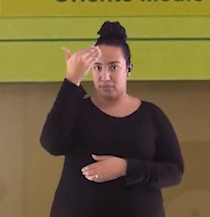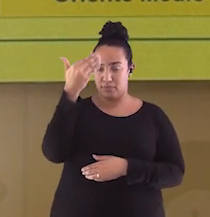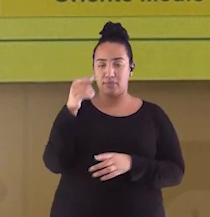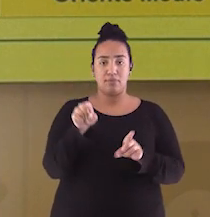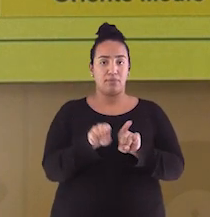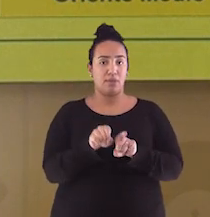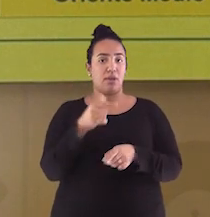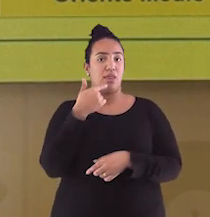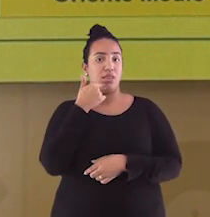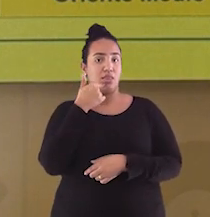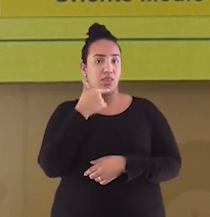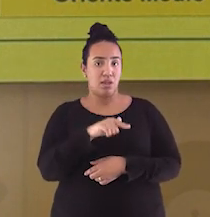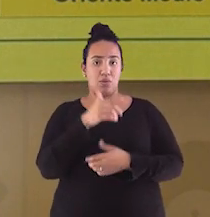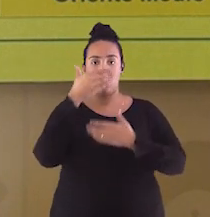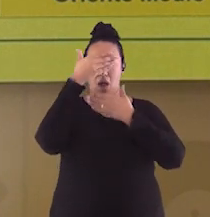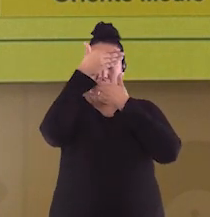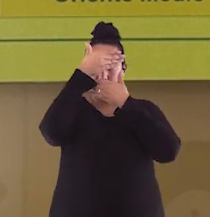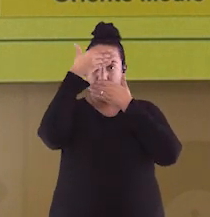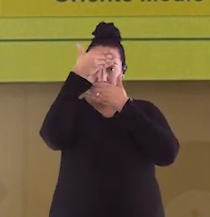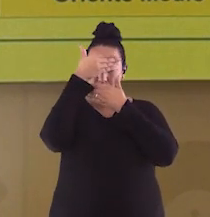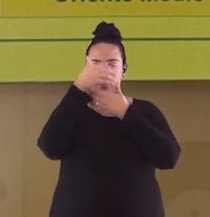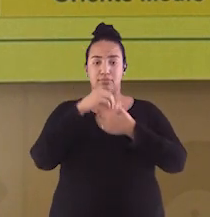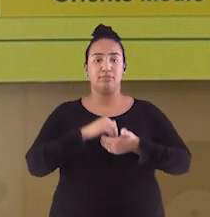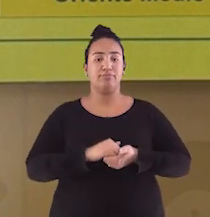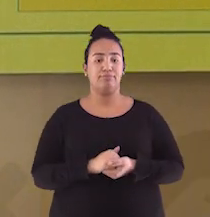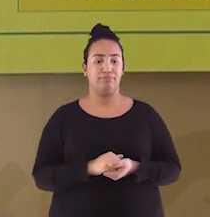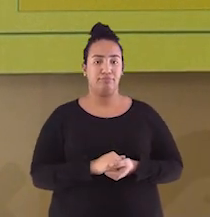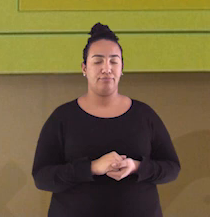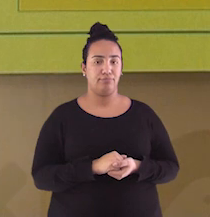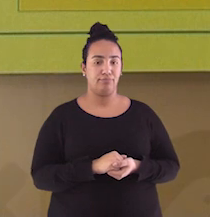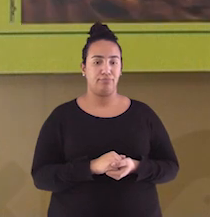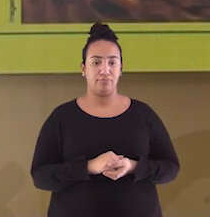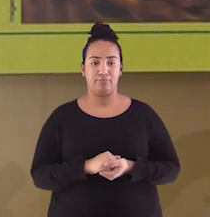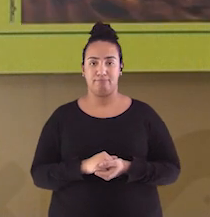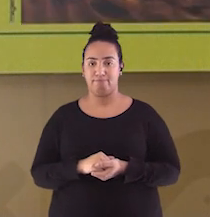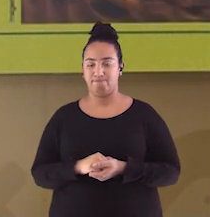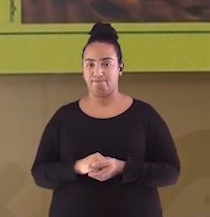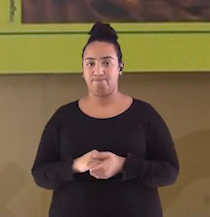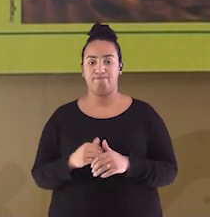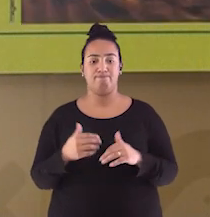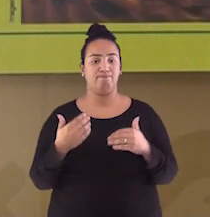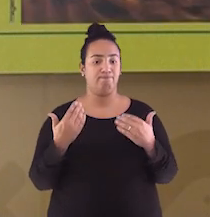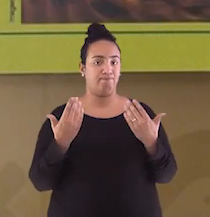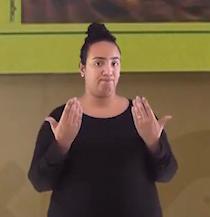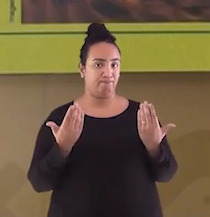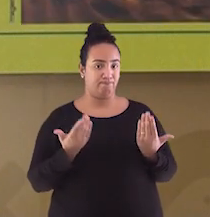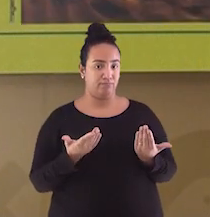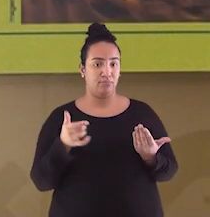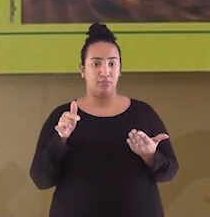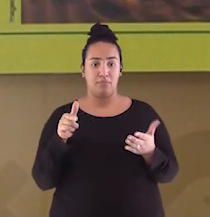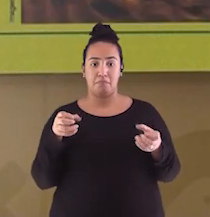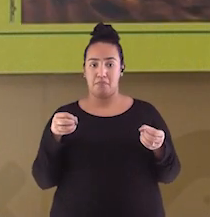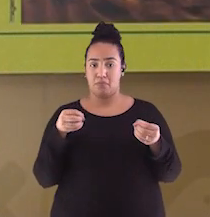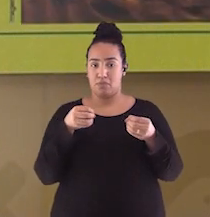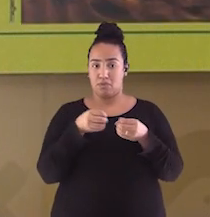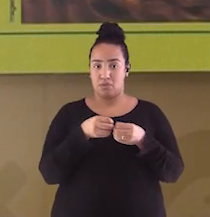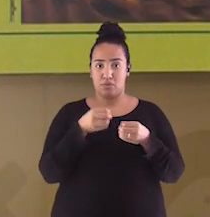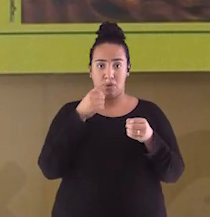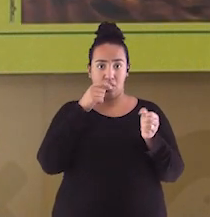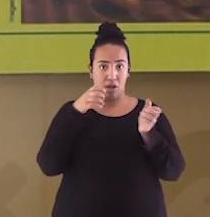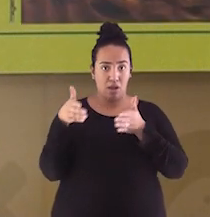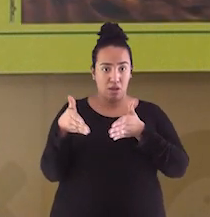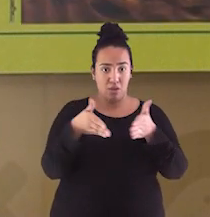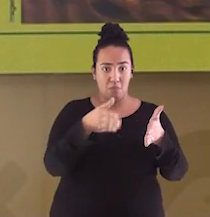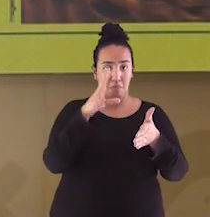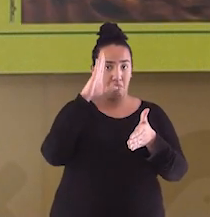língua árabe, que é falada nesses territórios. Nas proximidades do principal rio da região, o